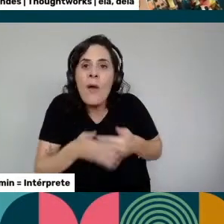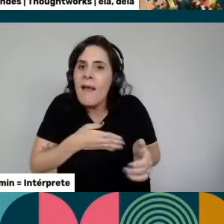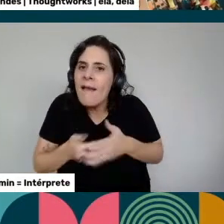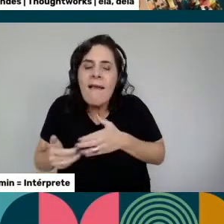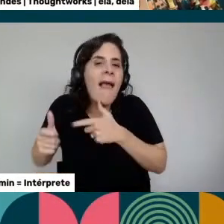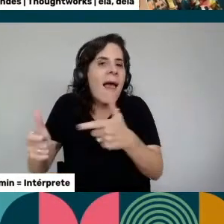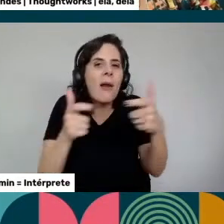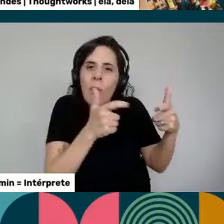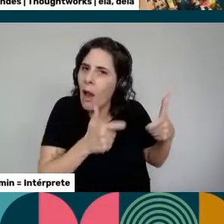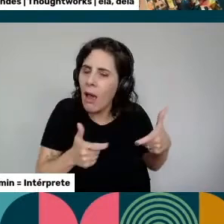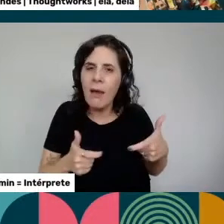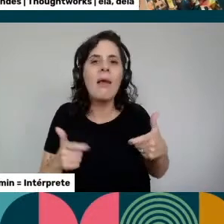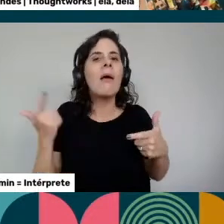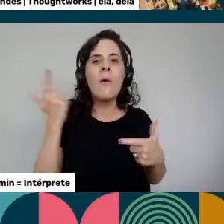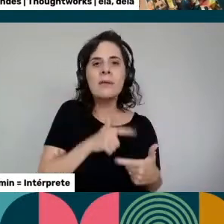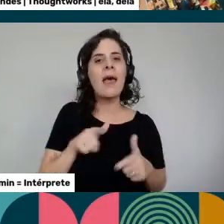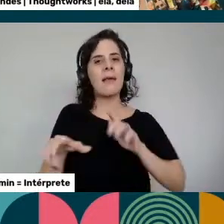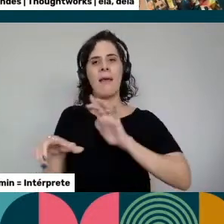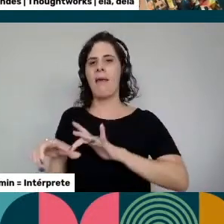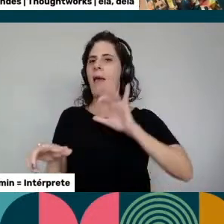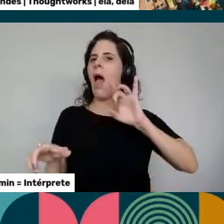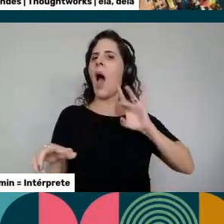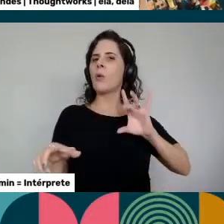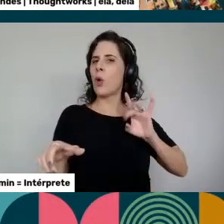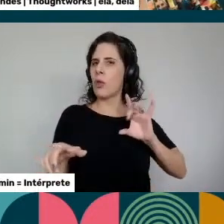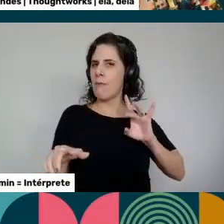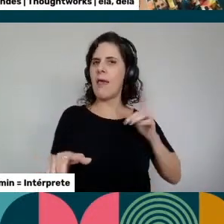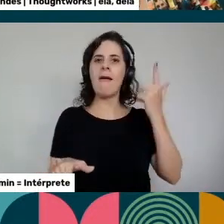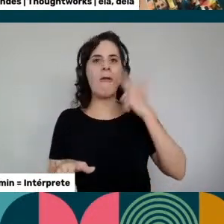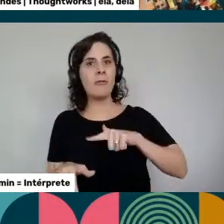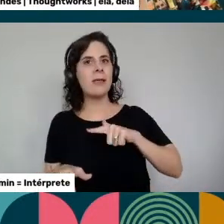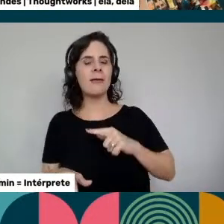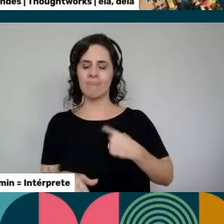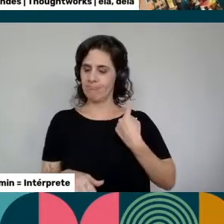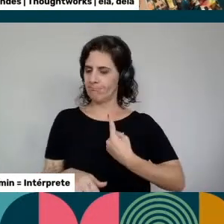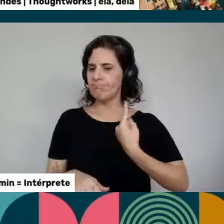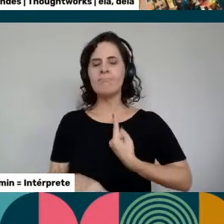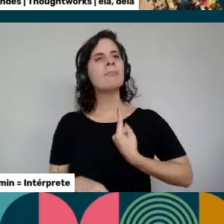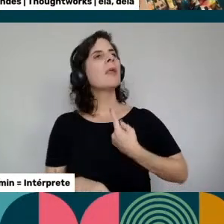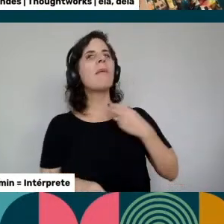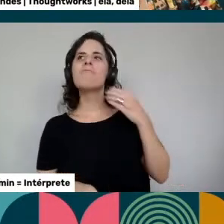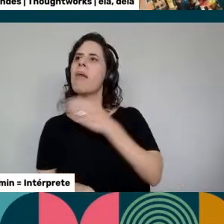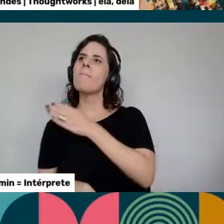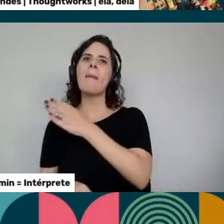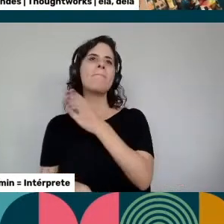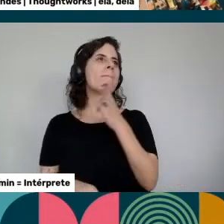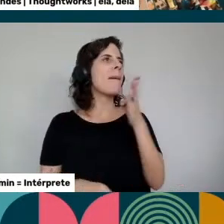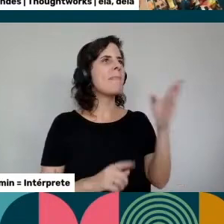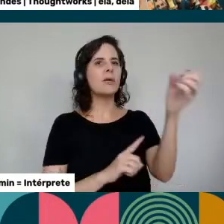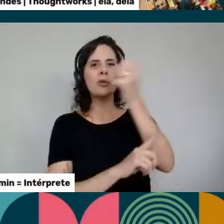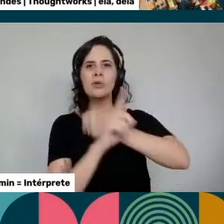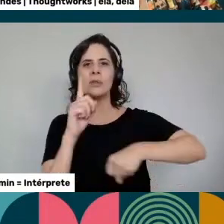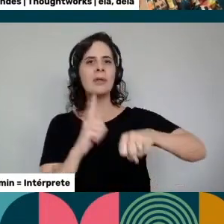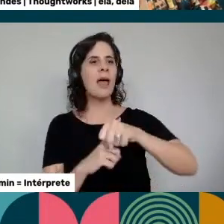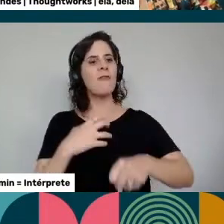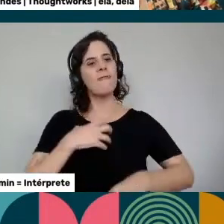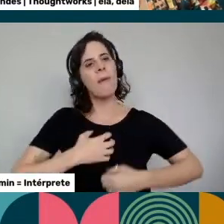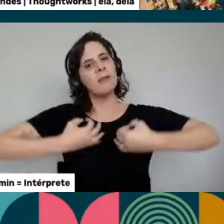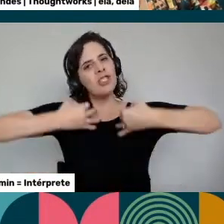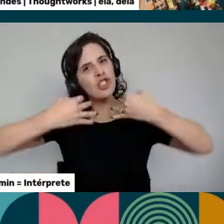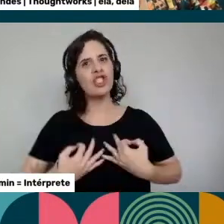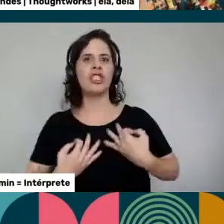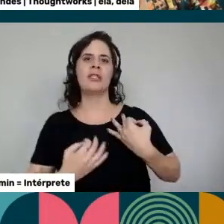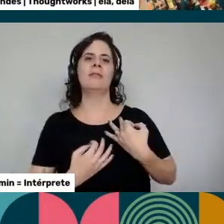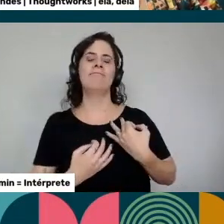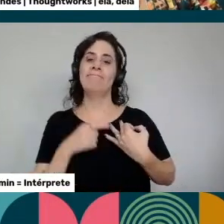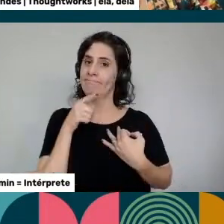autonomia, principalmente circular, né, na sociedade de uma forma mais digna através do trabalho. E a gente